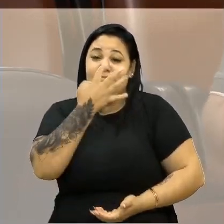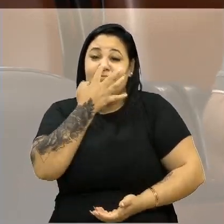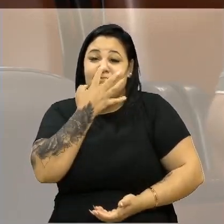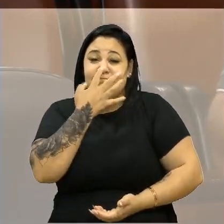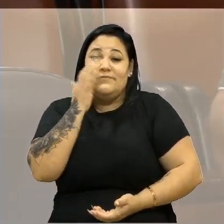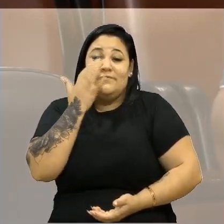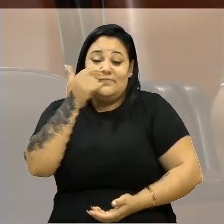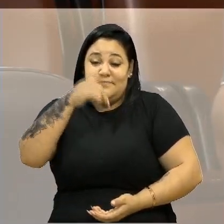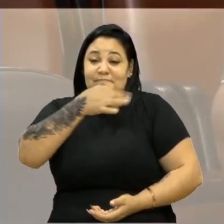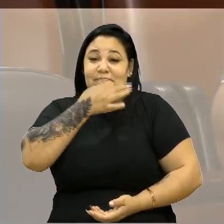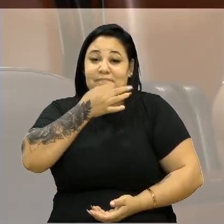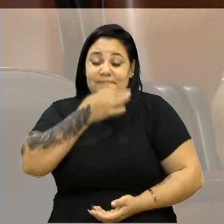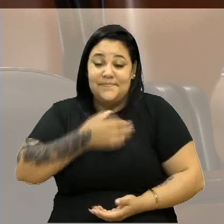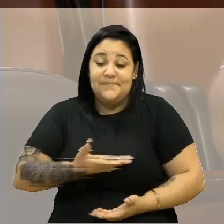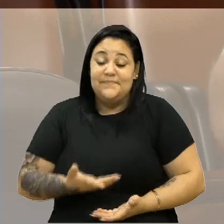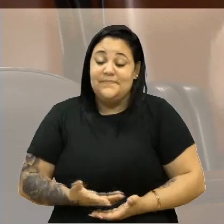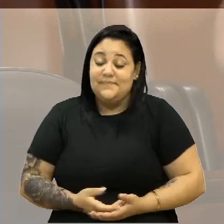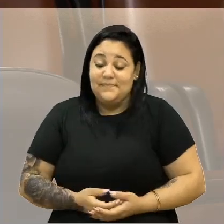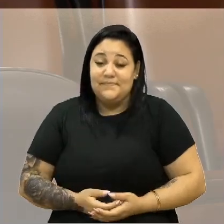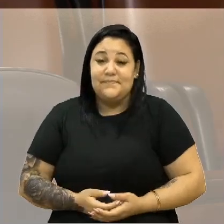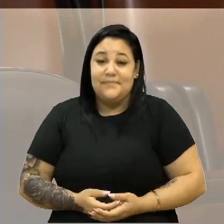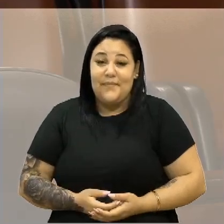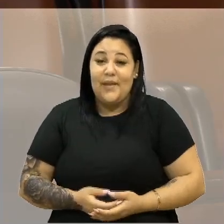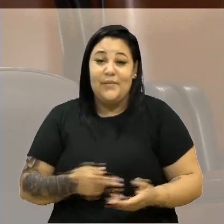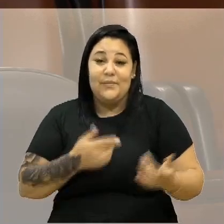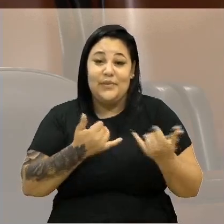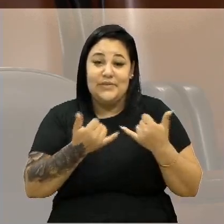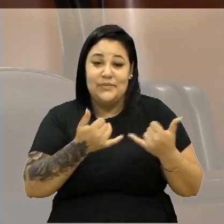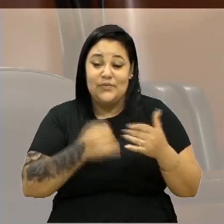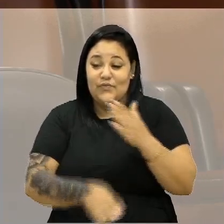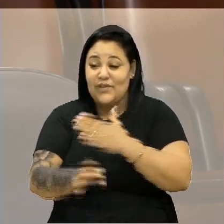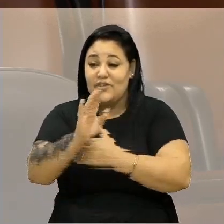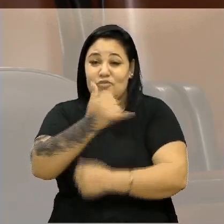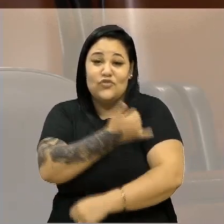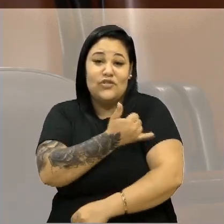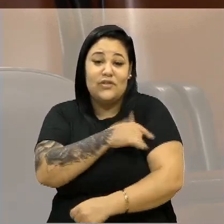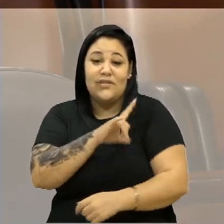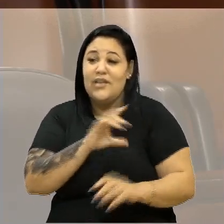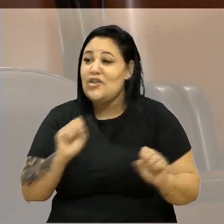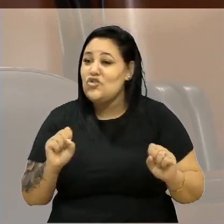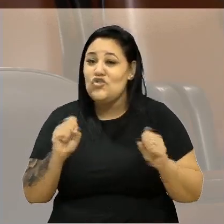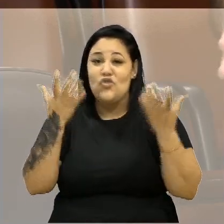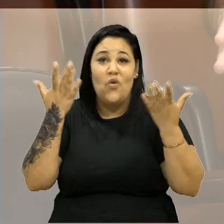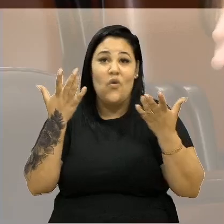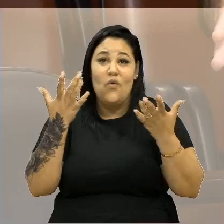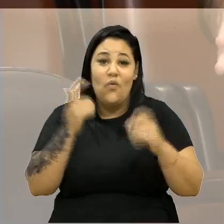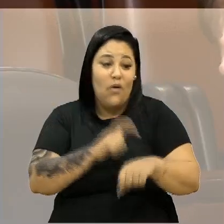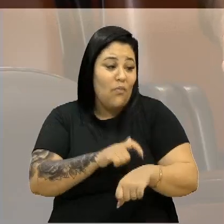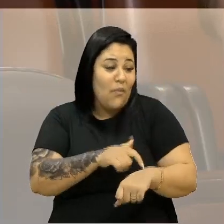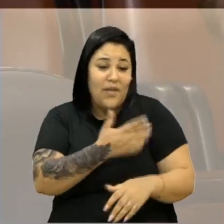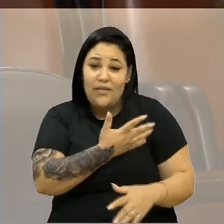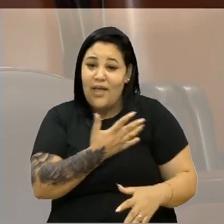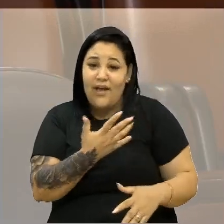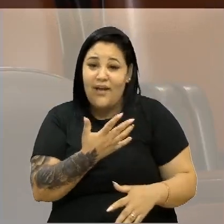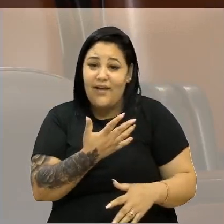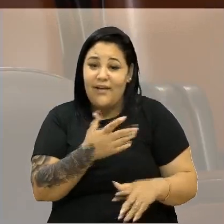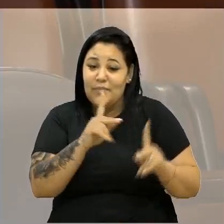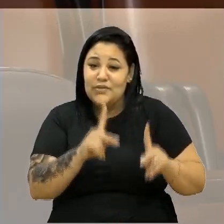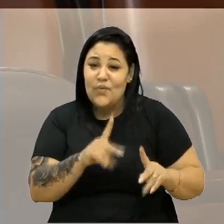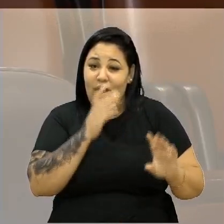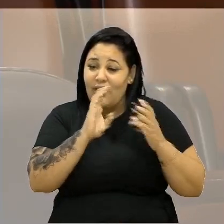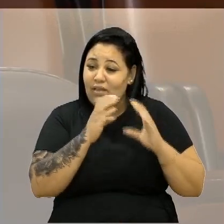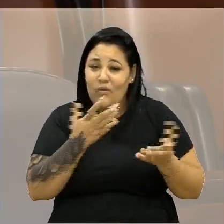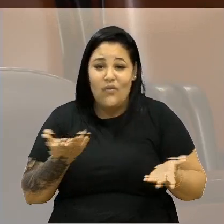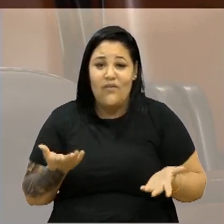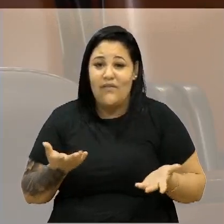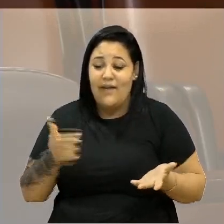nossa cidade. Tu vai lá para o Rio de Janeiro, está tendo show nesse exato momento de artistas. Não, mas aqui em Caxias